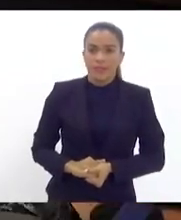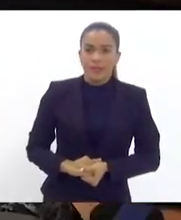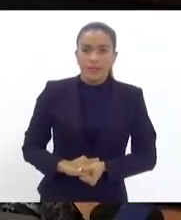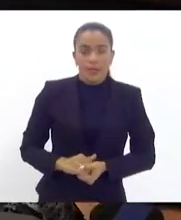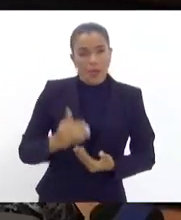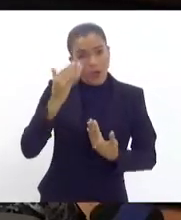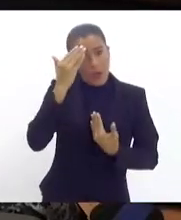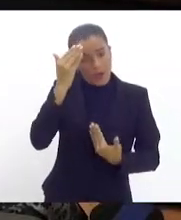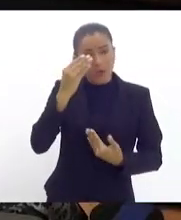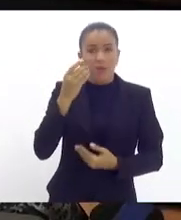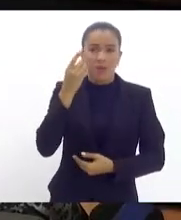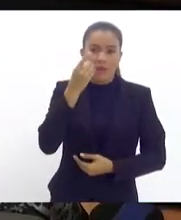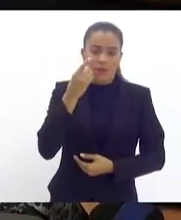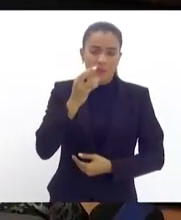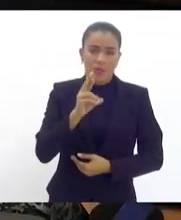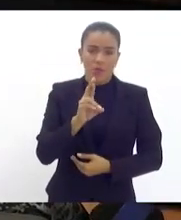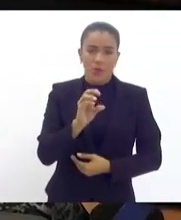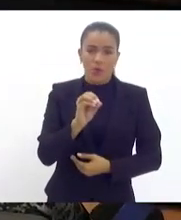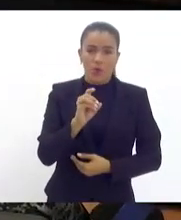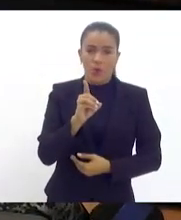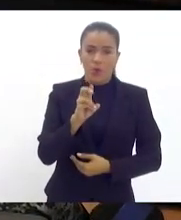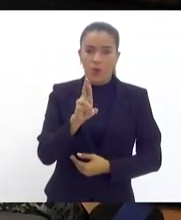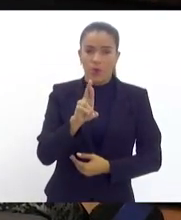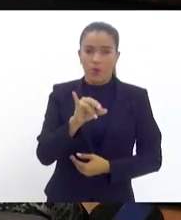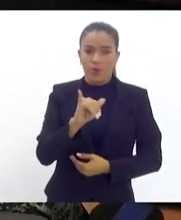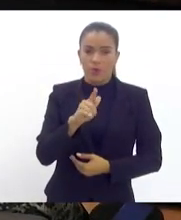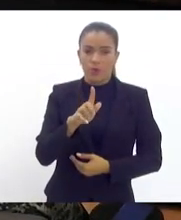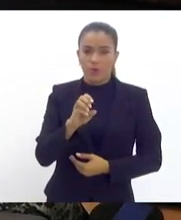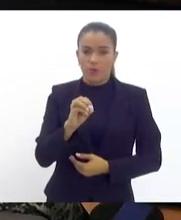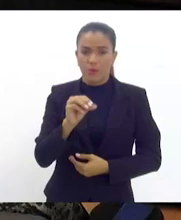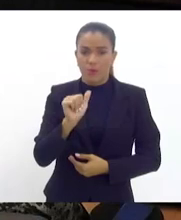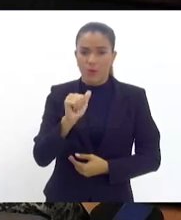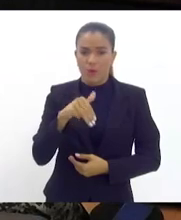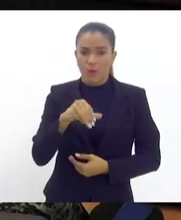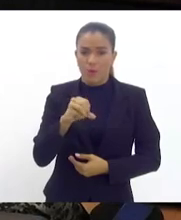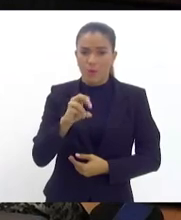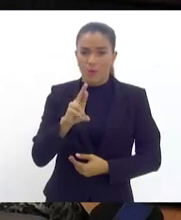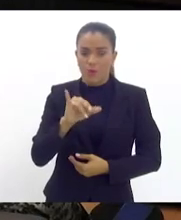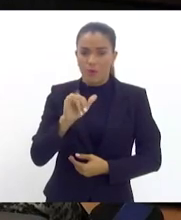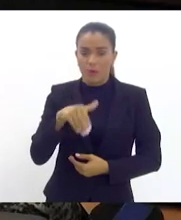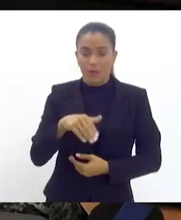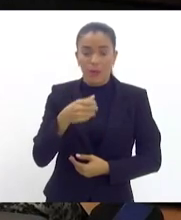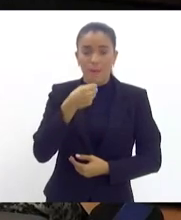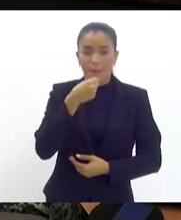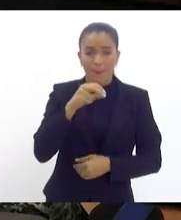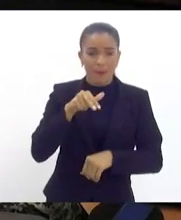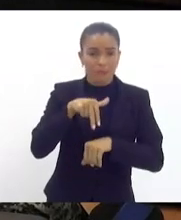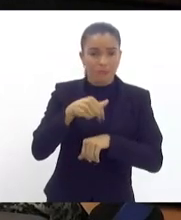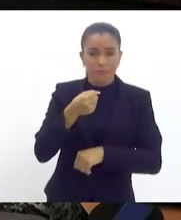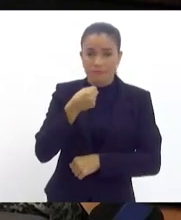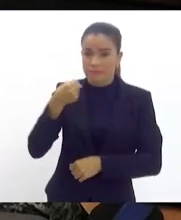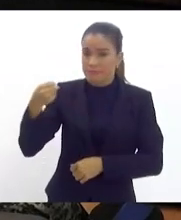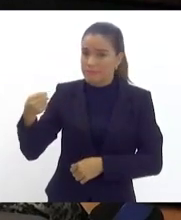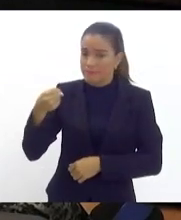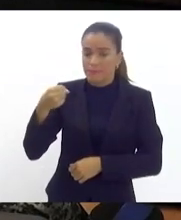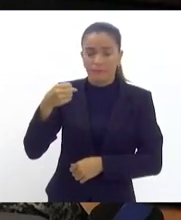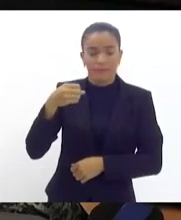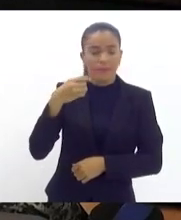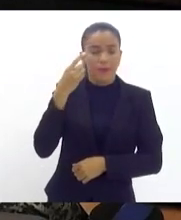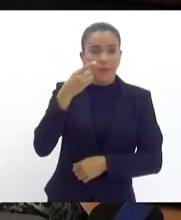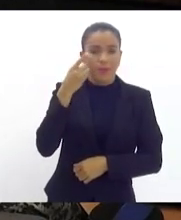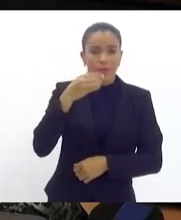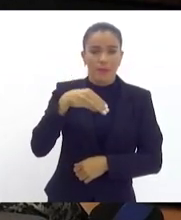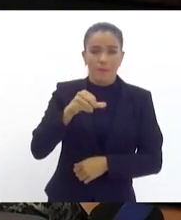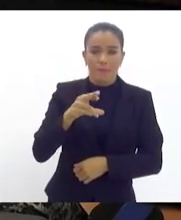Muito obrigado Deputado Rodrigo Amorim passa a palavra para deputada Marta Rocha Terá que se apresentar suas